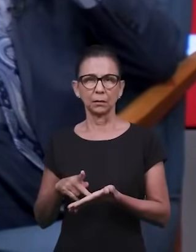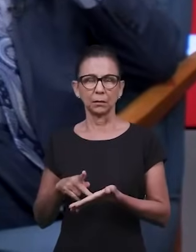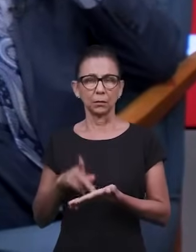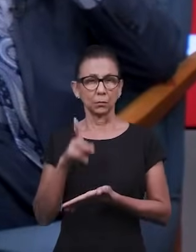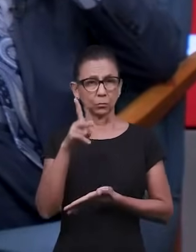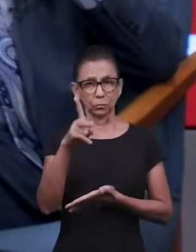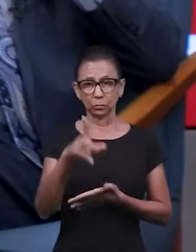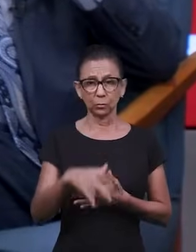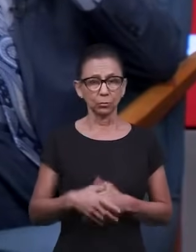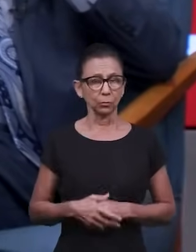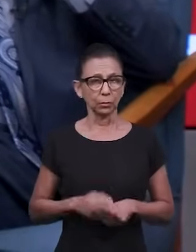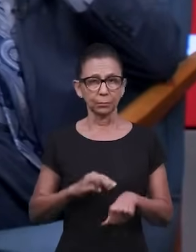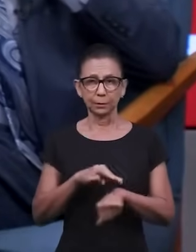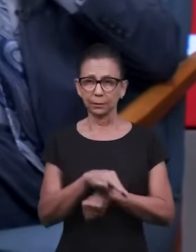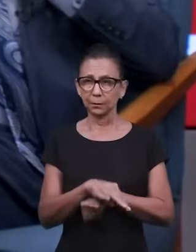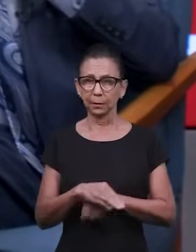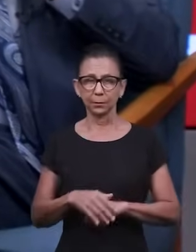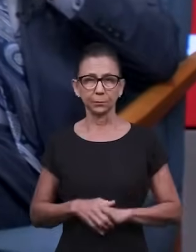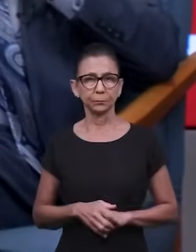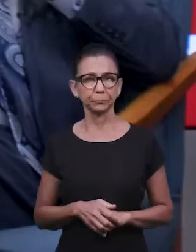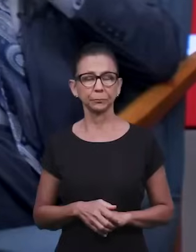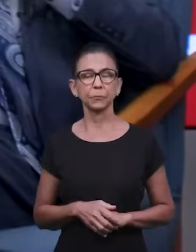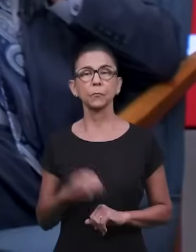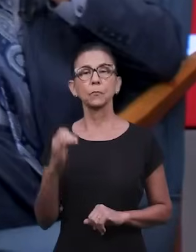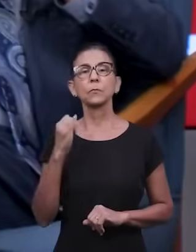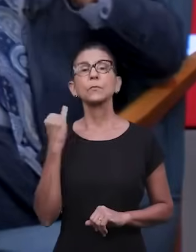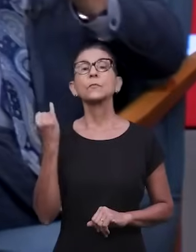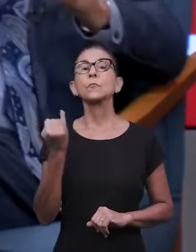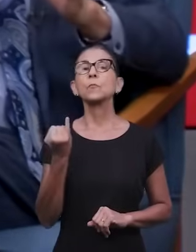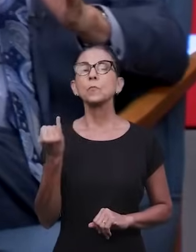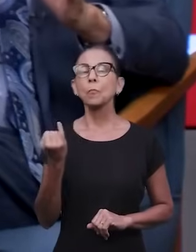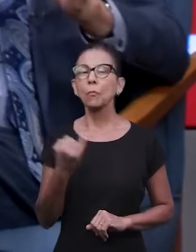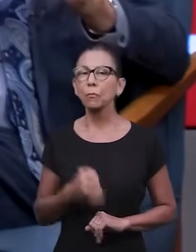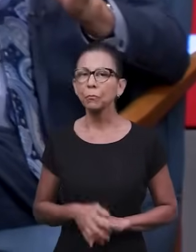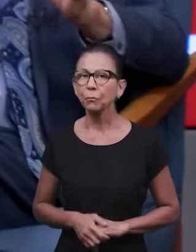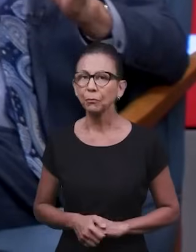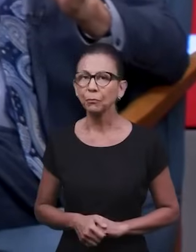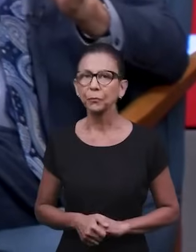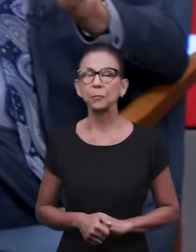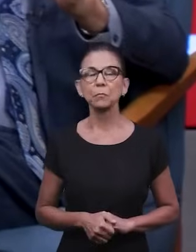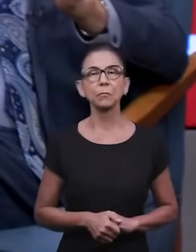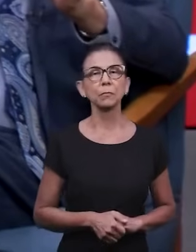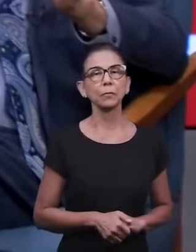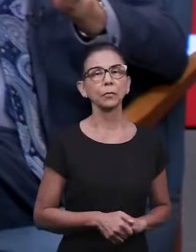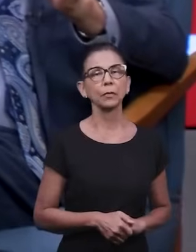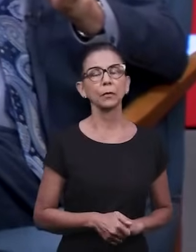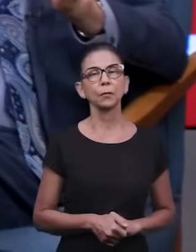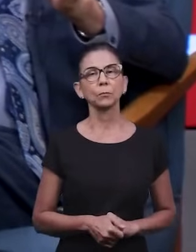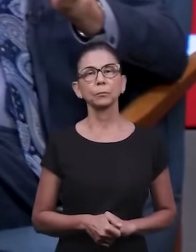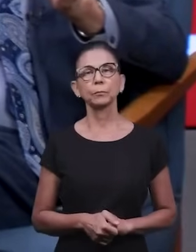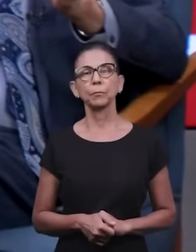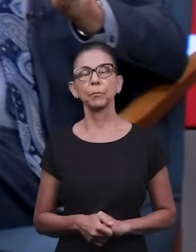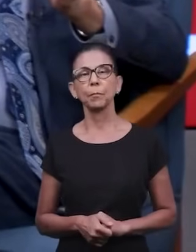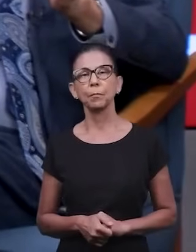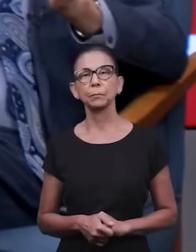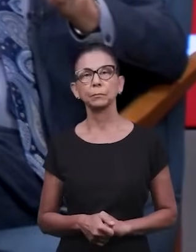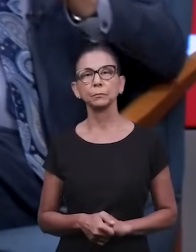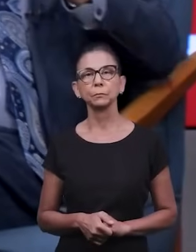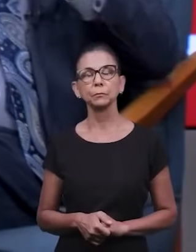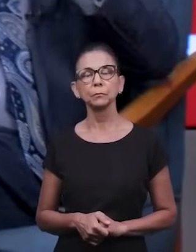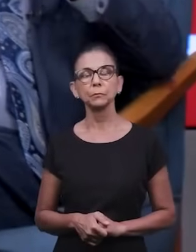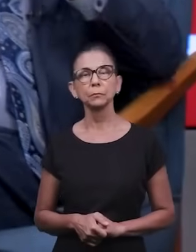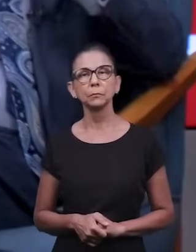isso é muito importante para observar a Igreja Primitiva funciona dessa maneira